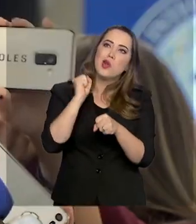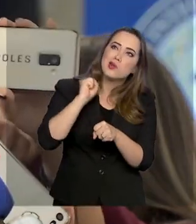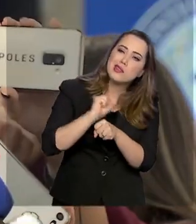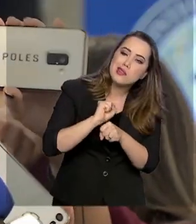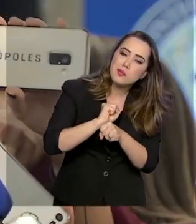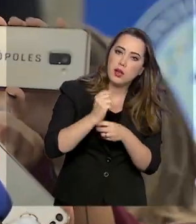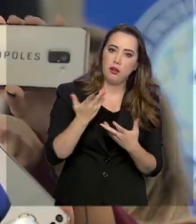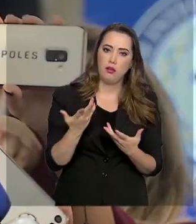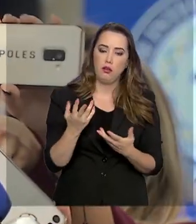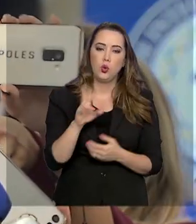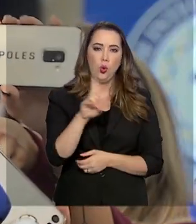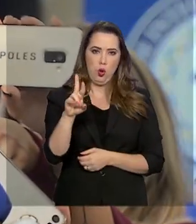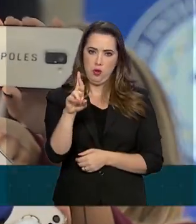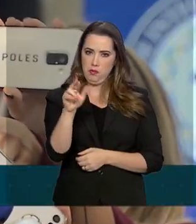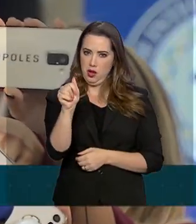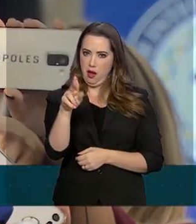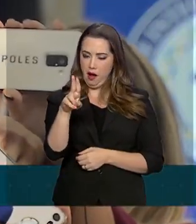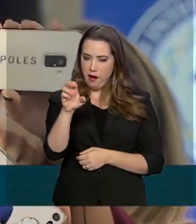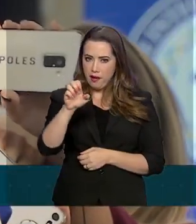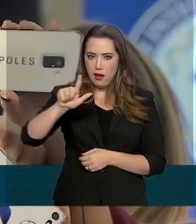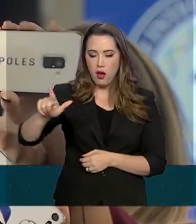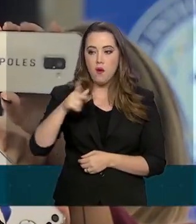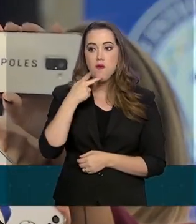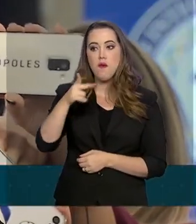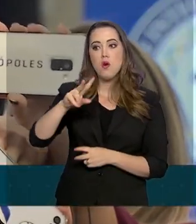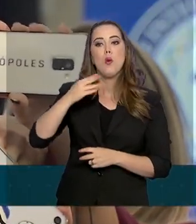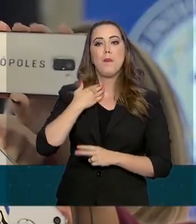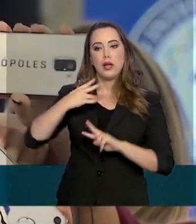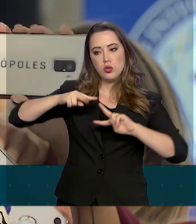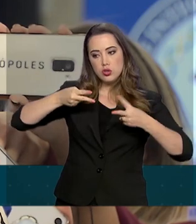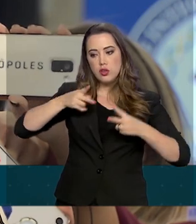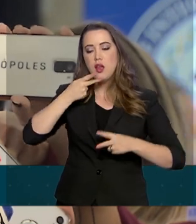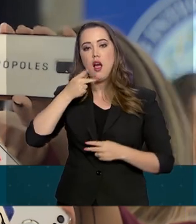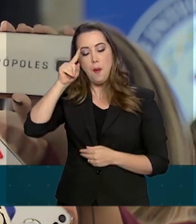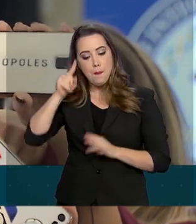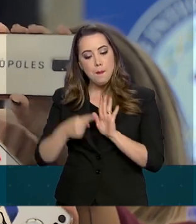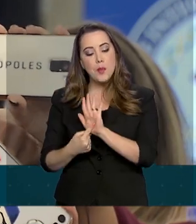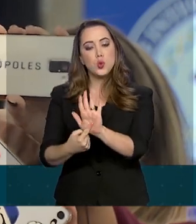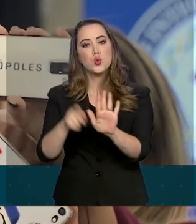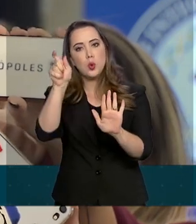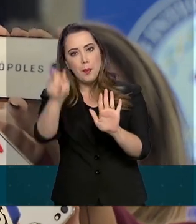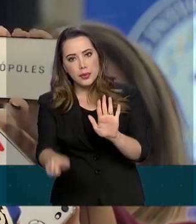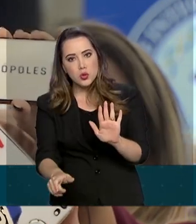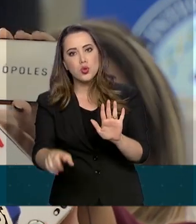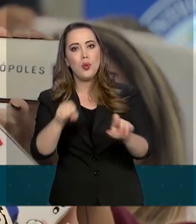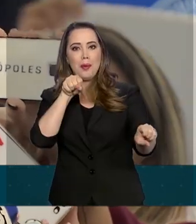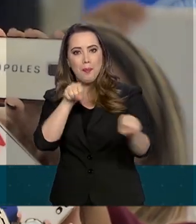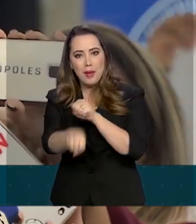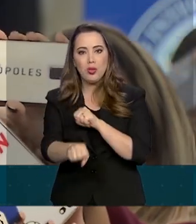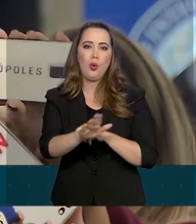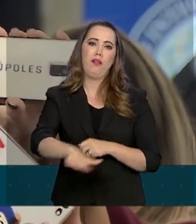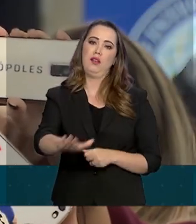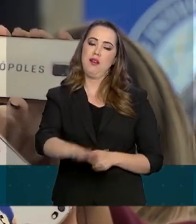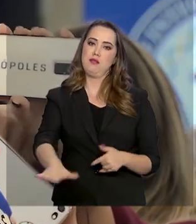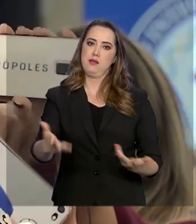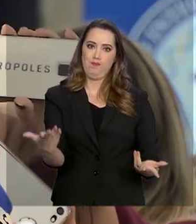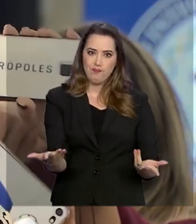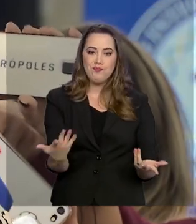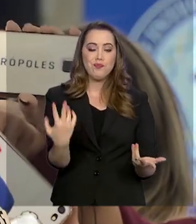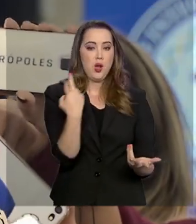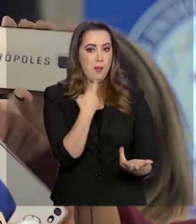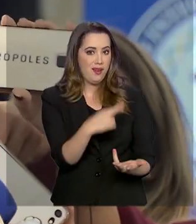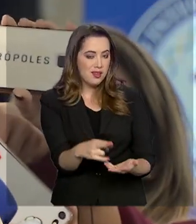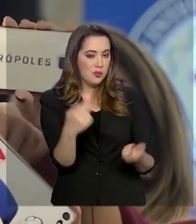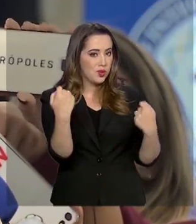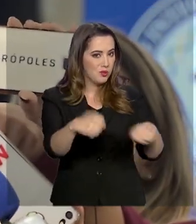No caso da Raquel Genofre, o Banco de DNA falou, foi esse. Então, para que a gente possa ter esse tipo de resultado,